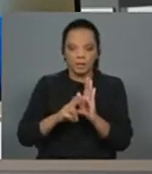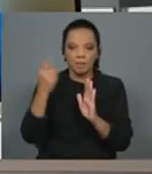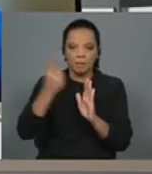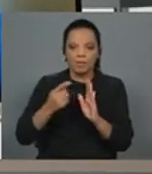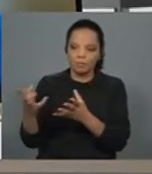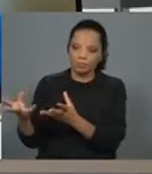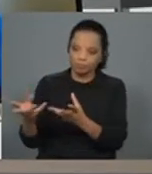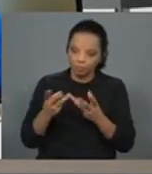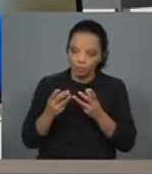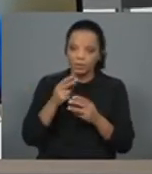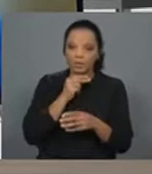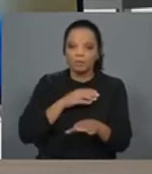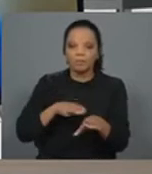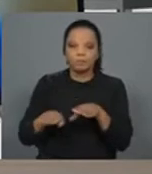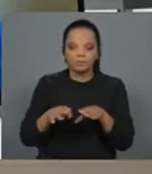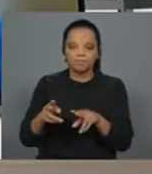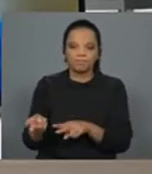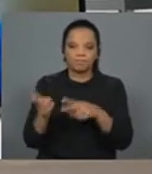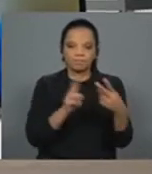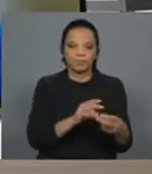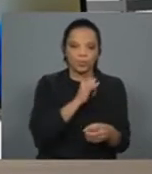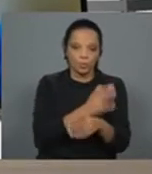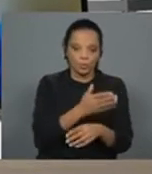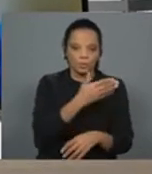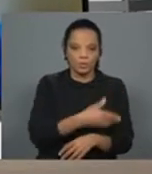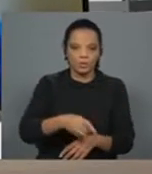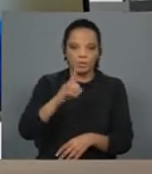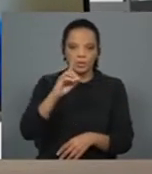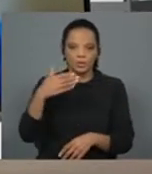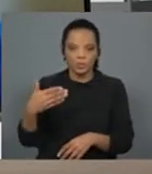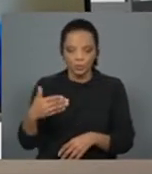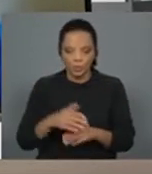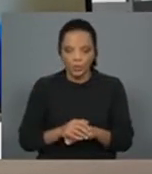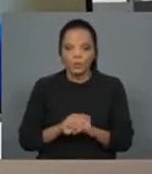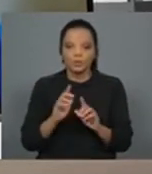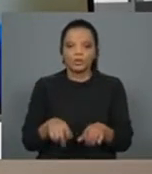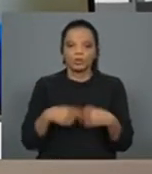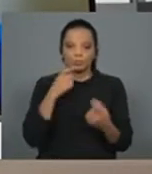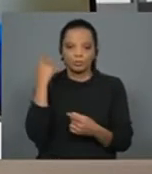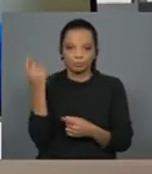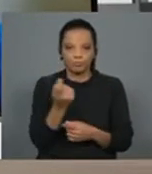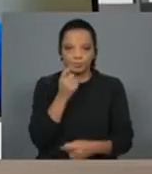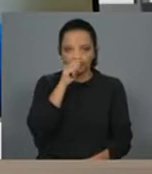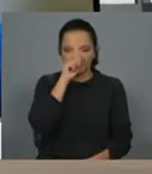sísmico, que foi transposto para outro regulamento em 1961 e que só foi revisto em...